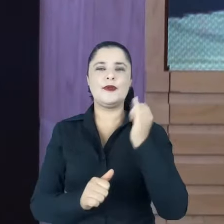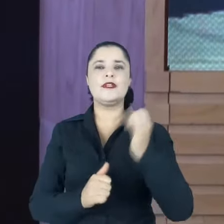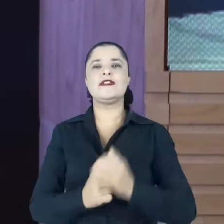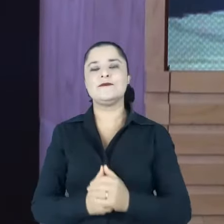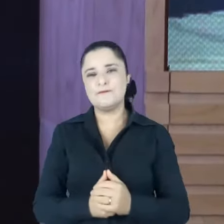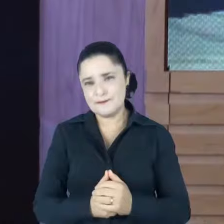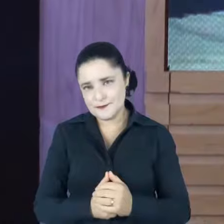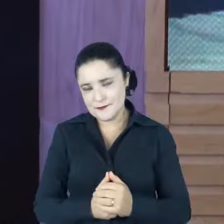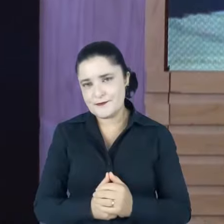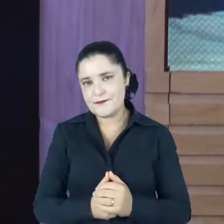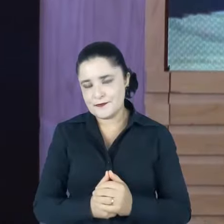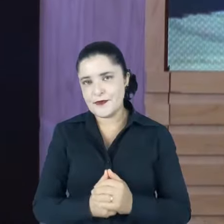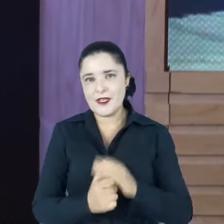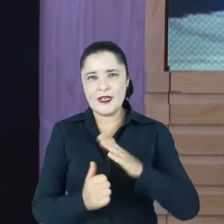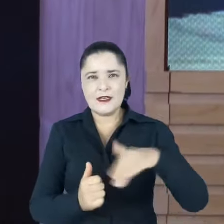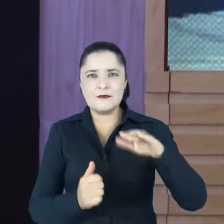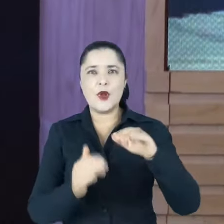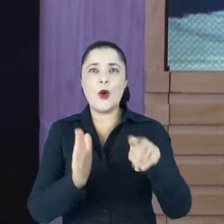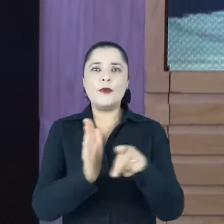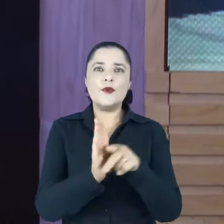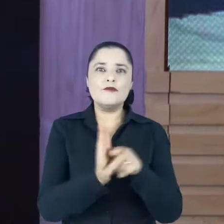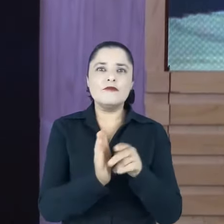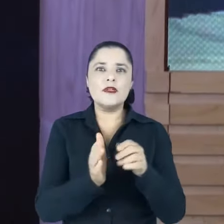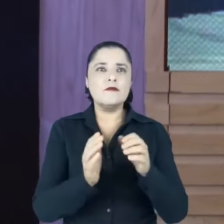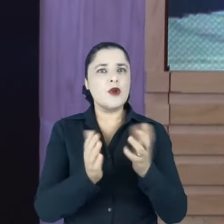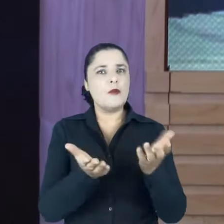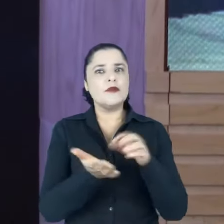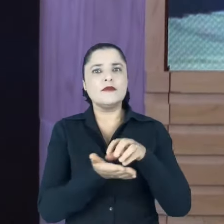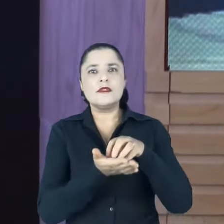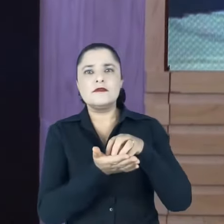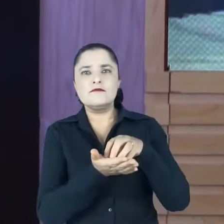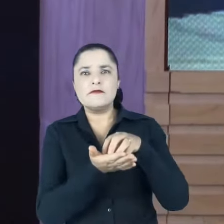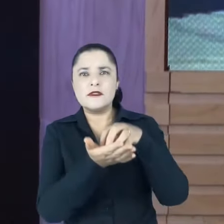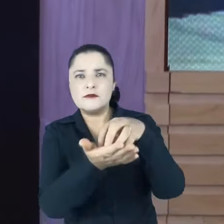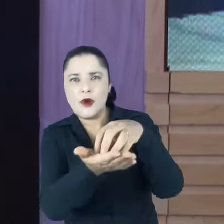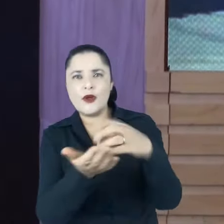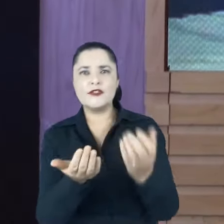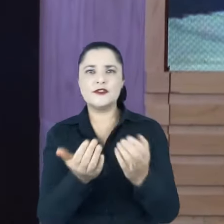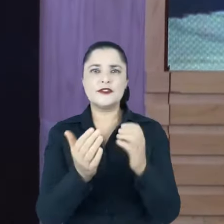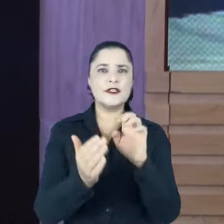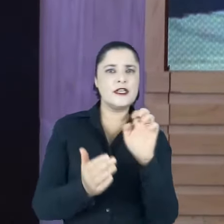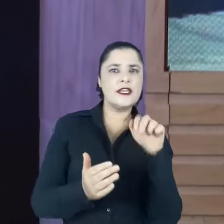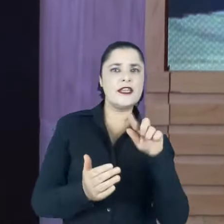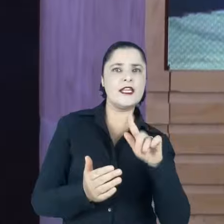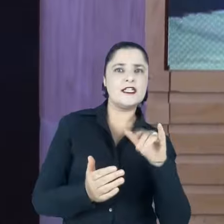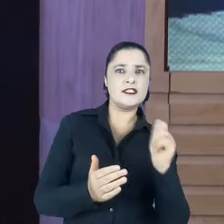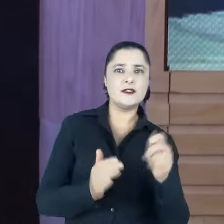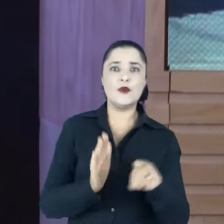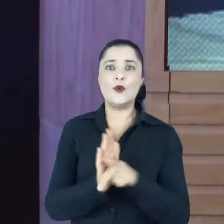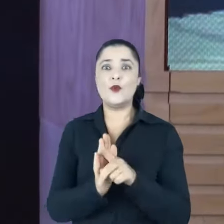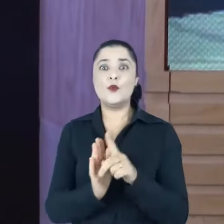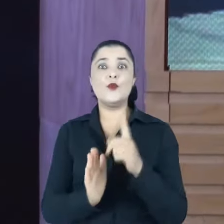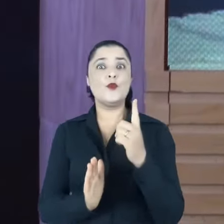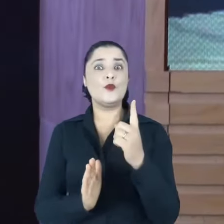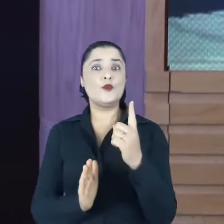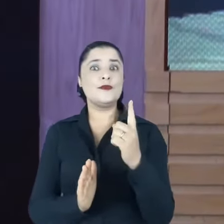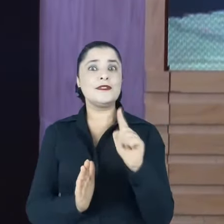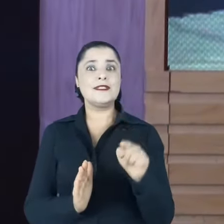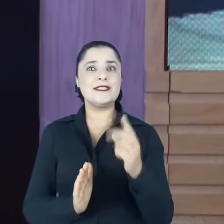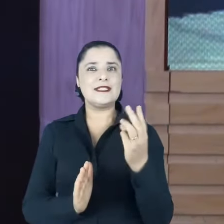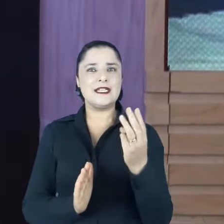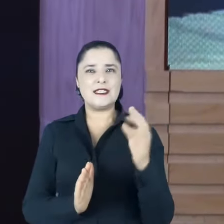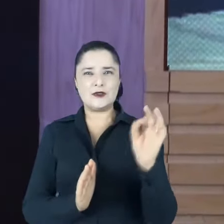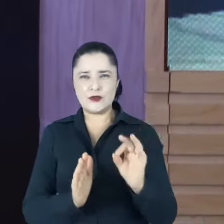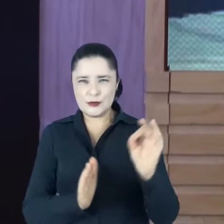contas, transporte e energia juntos somam mais de um terço das emissões de gases de efeito estufa